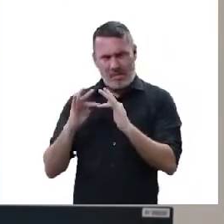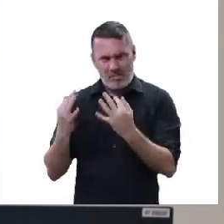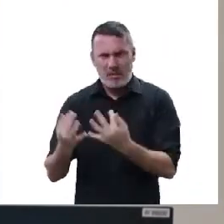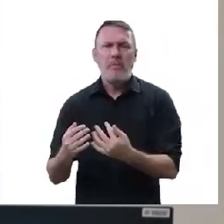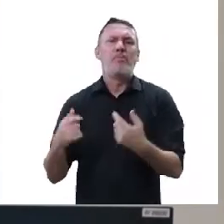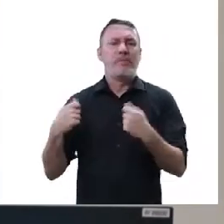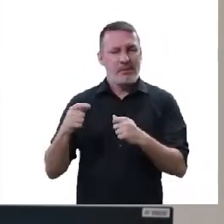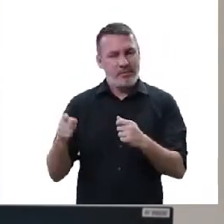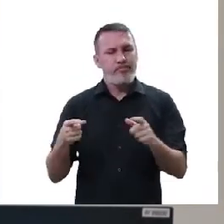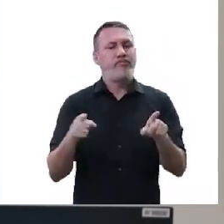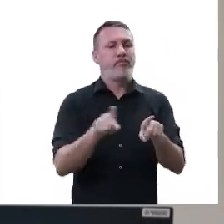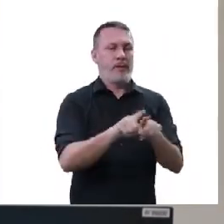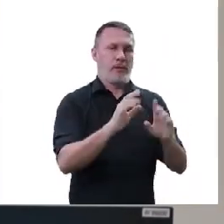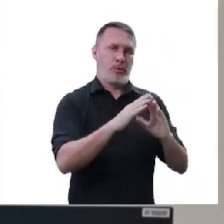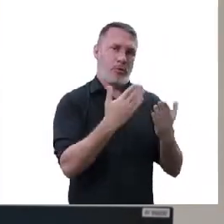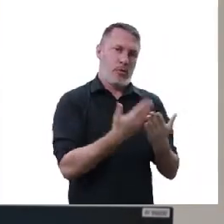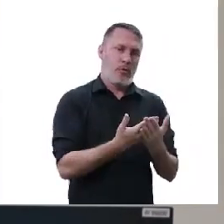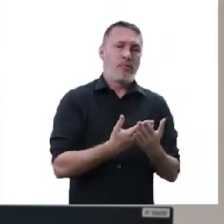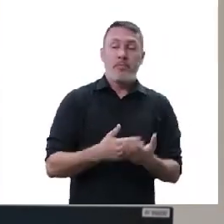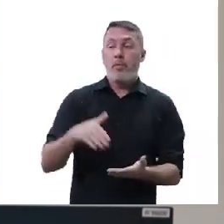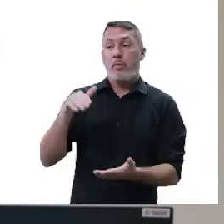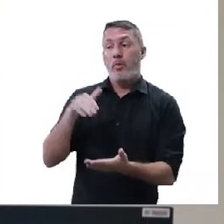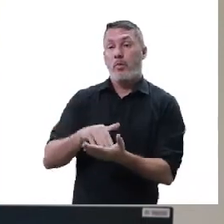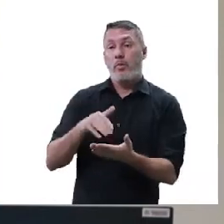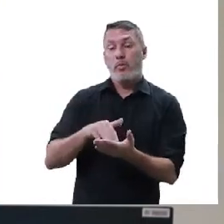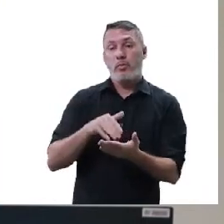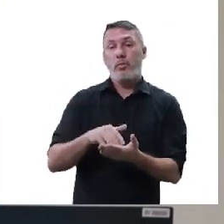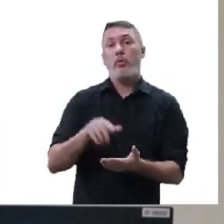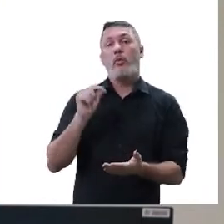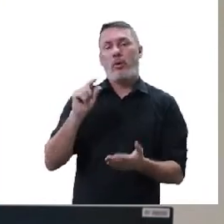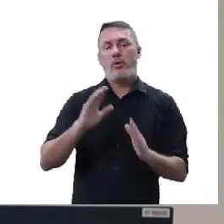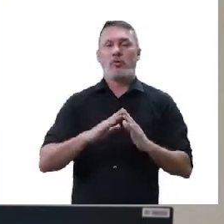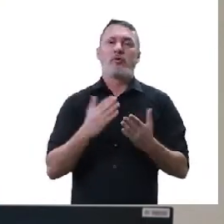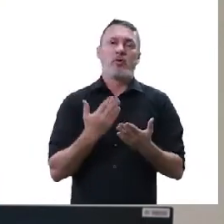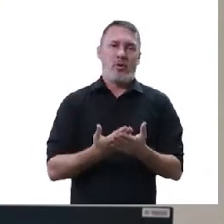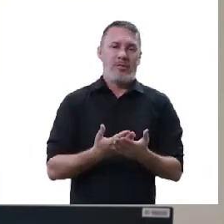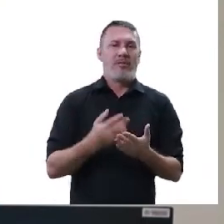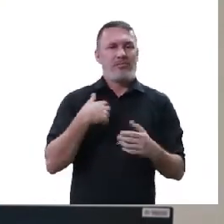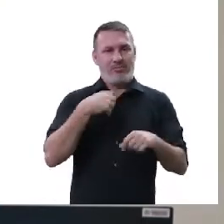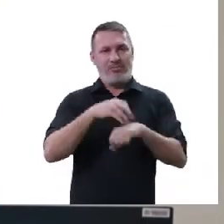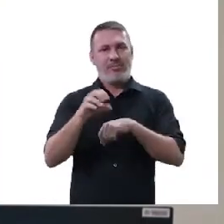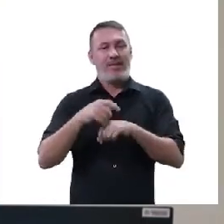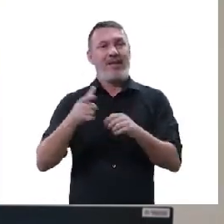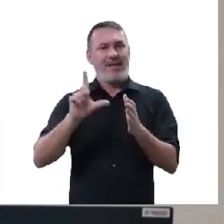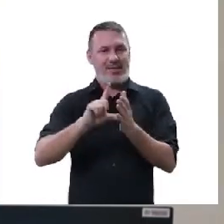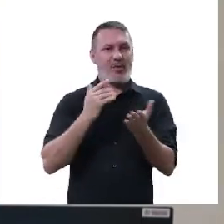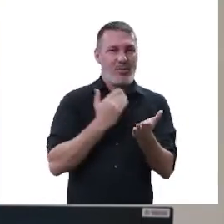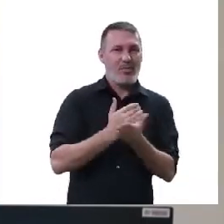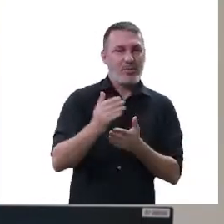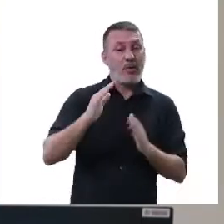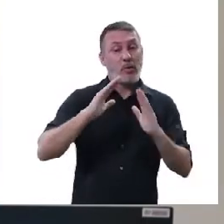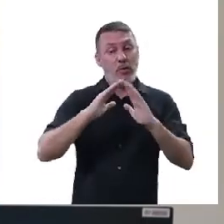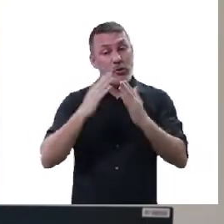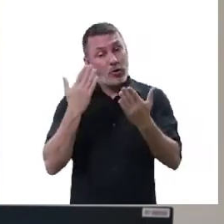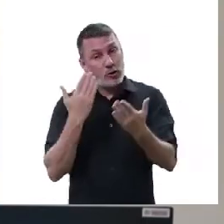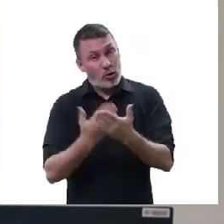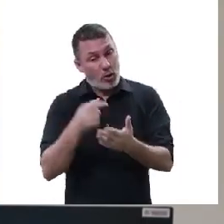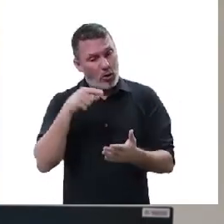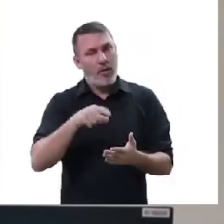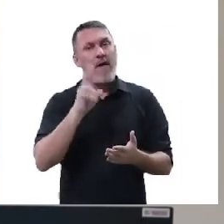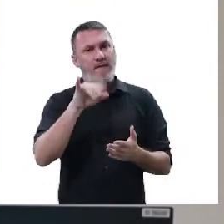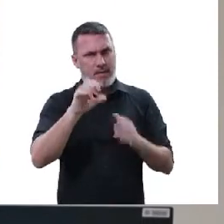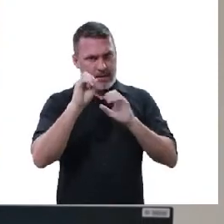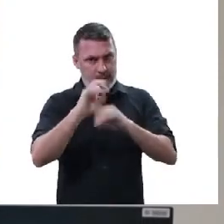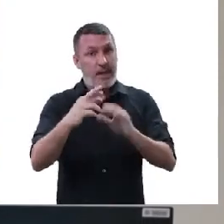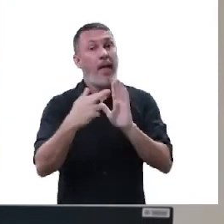família também educar junto com a escola. E por último, as nossas escolas. Como falamos no início, a escola ela